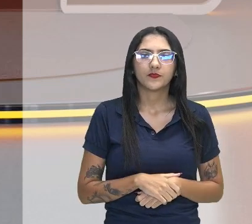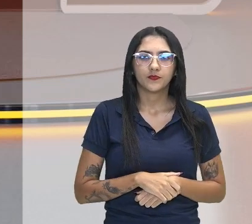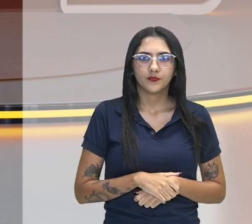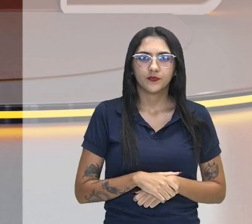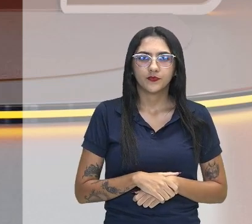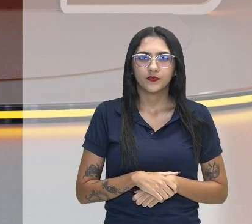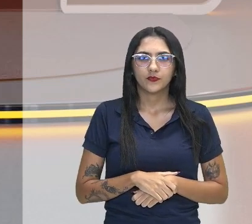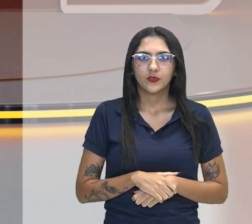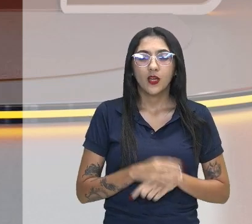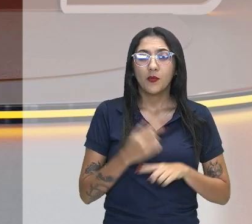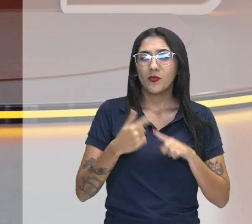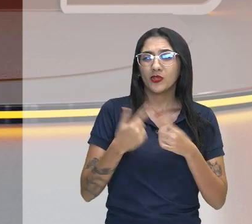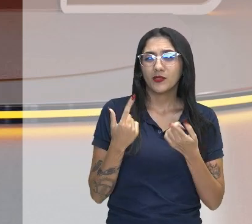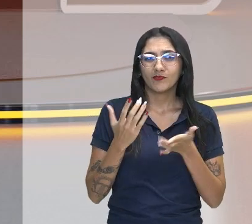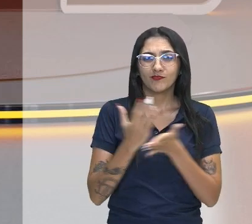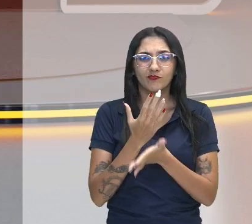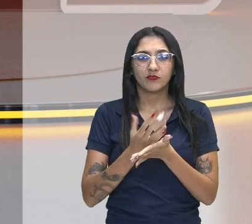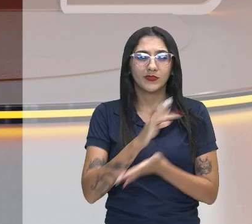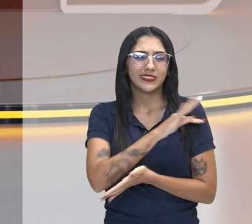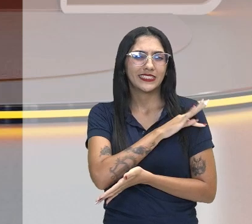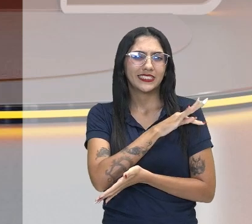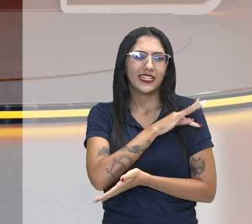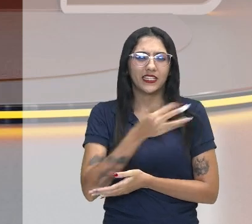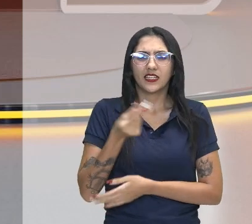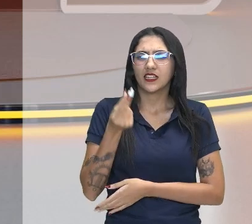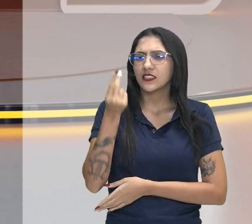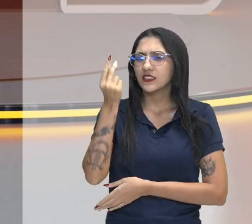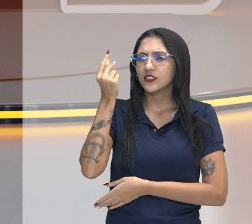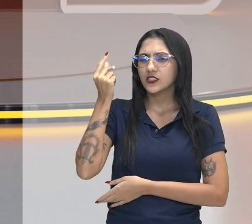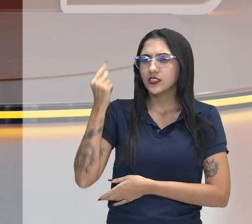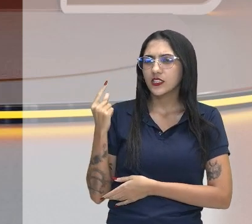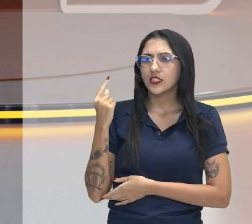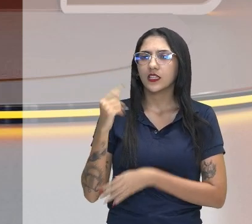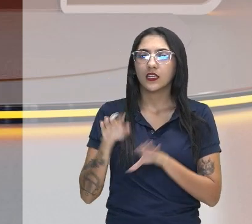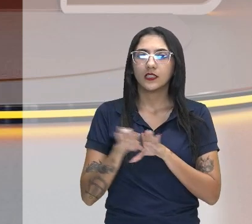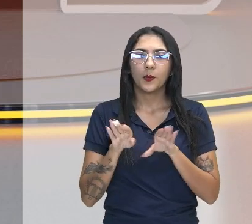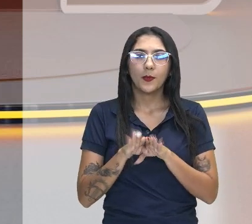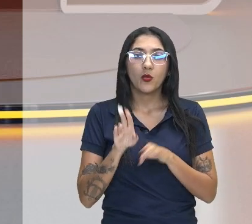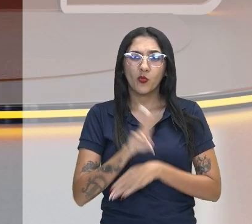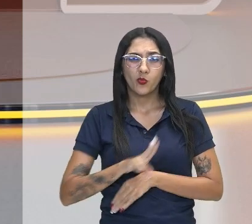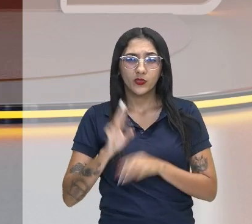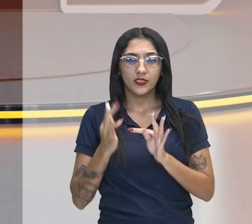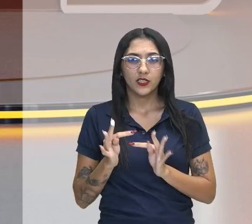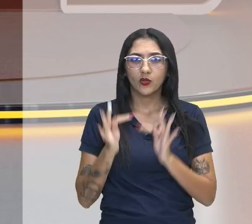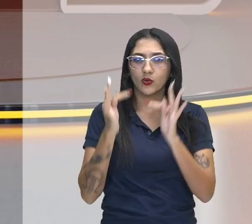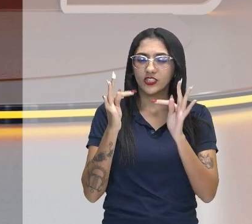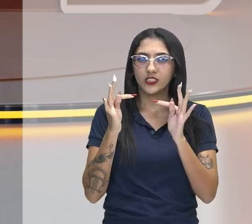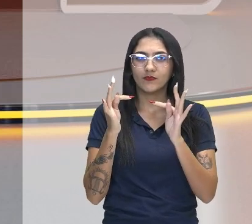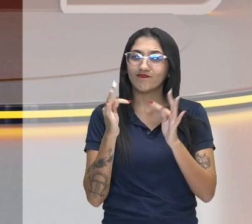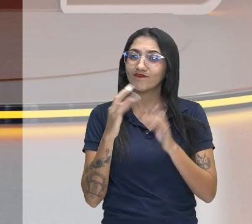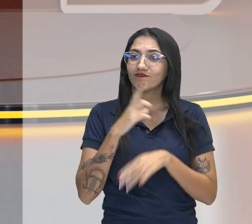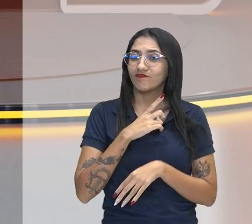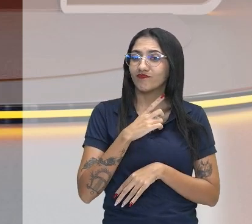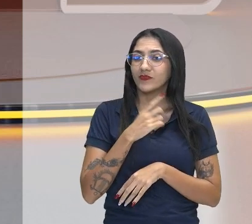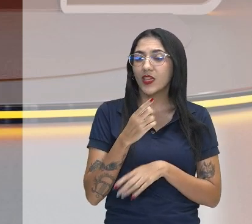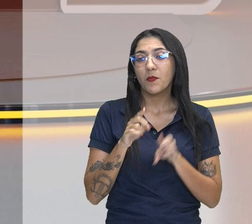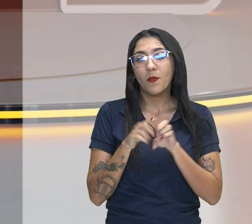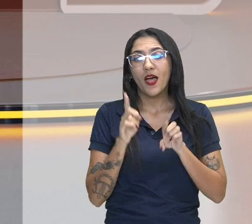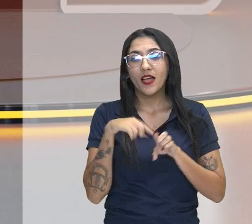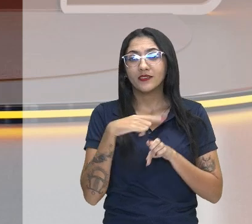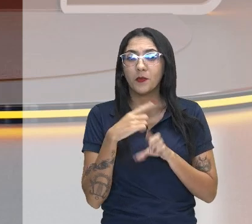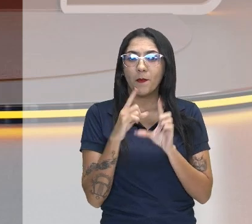ter técnicas mais rudimentares. O uso de tecnologia é utilizada, sim, porém em menor